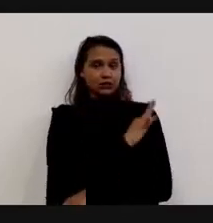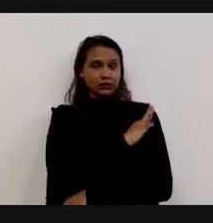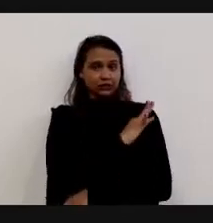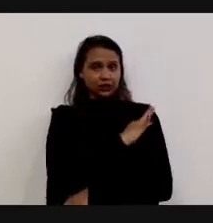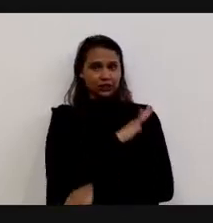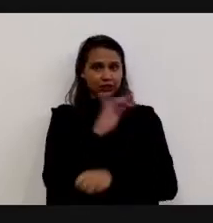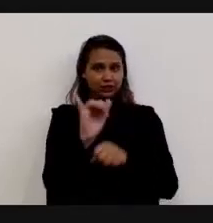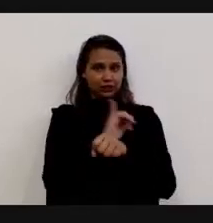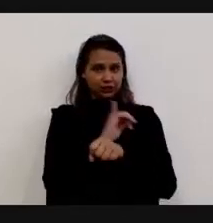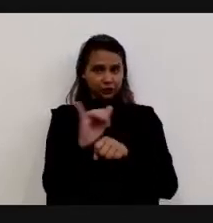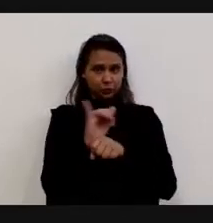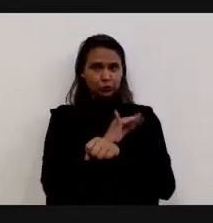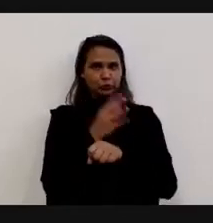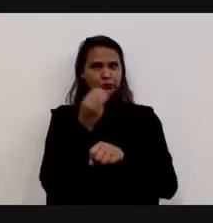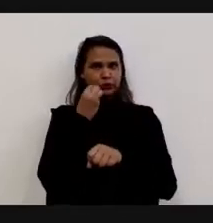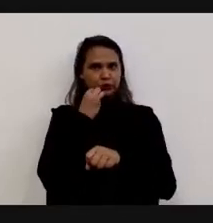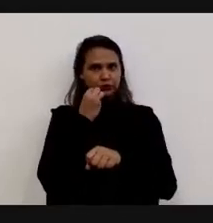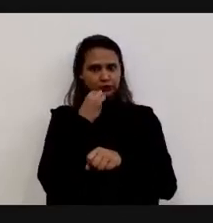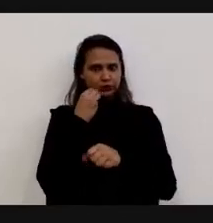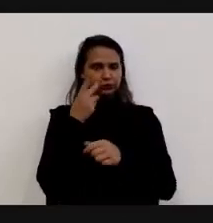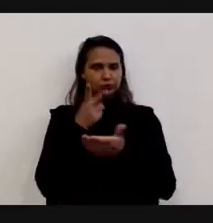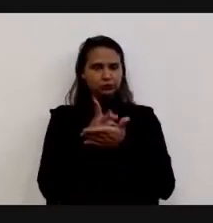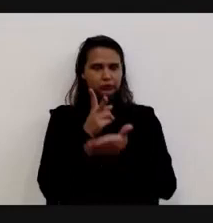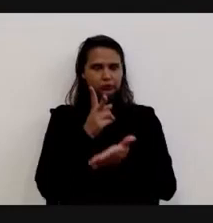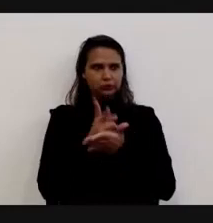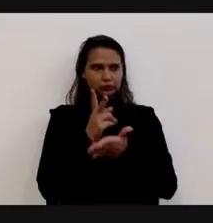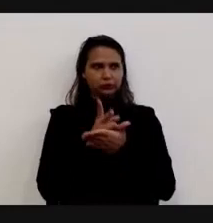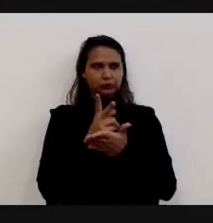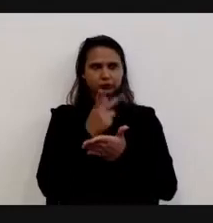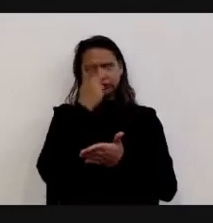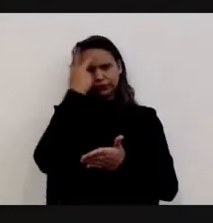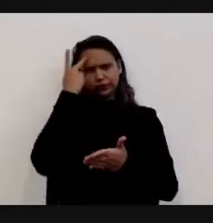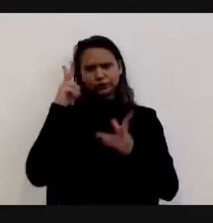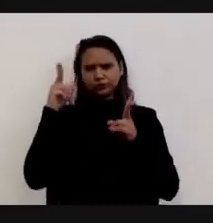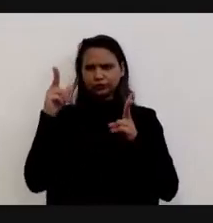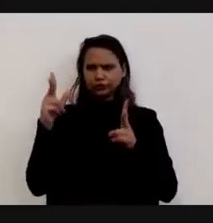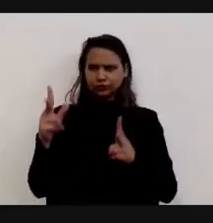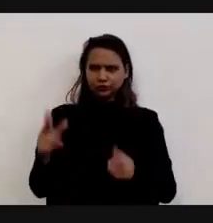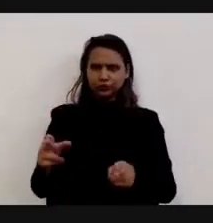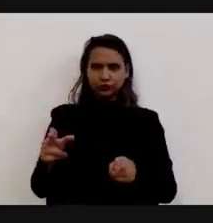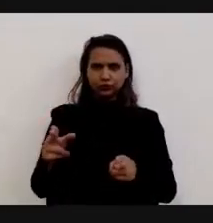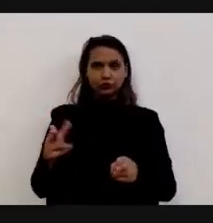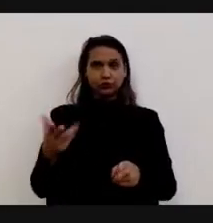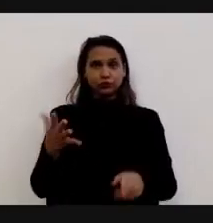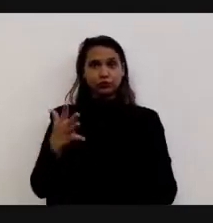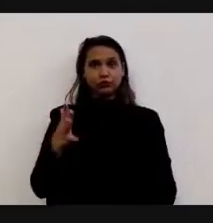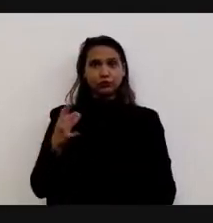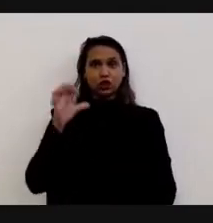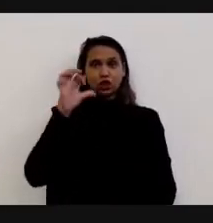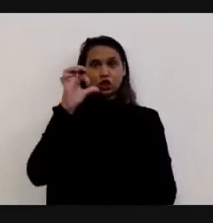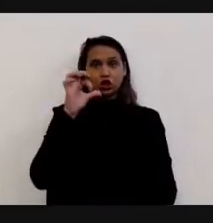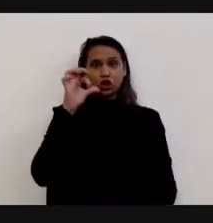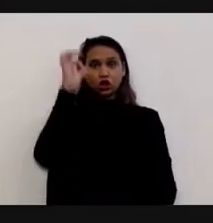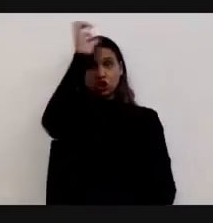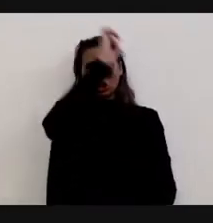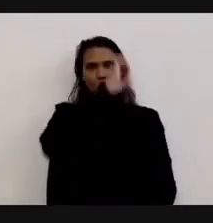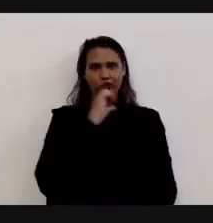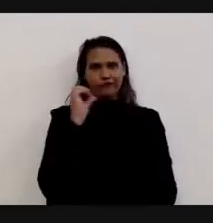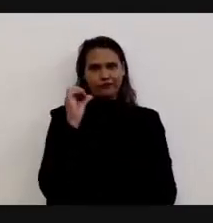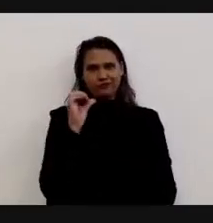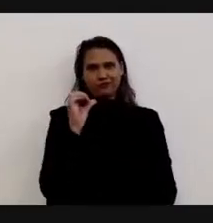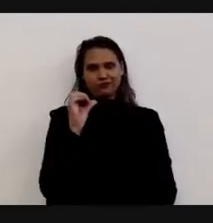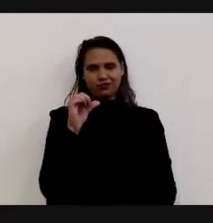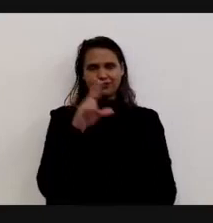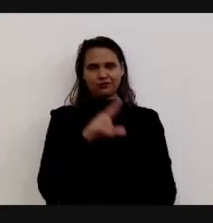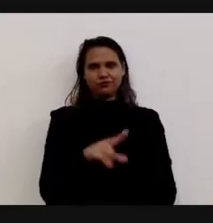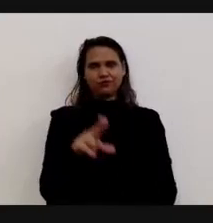desse patamar. As pessoas que desempenham o mesmo trabalho que eu têm, em média, 9 horas de uso de celular.